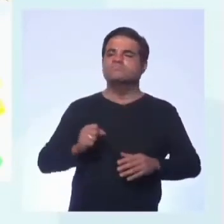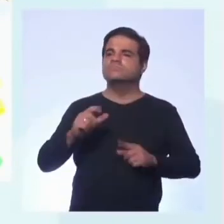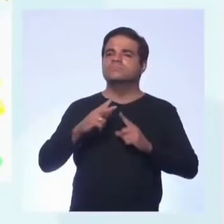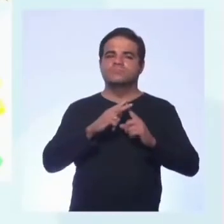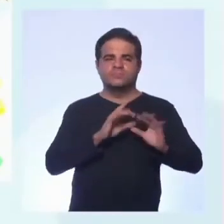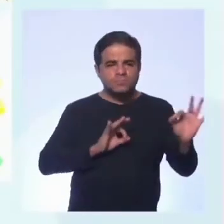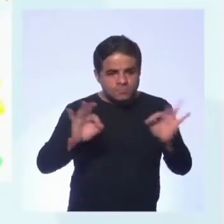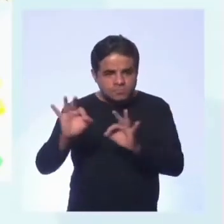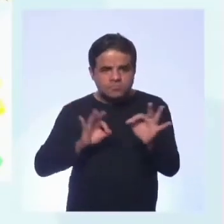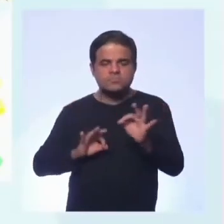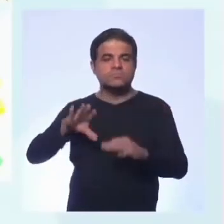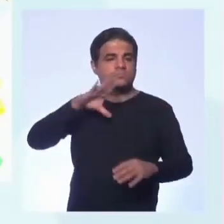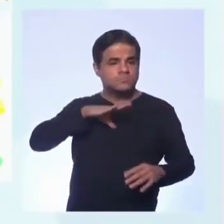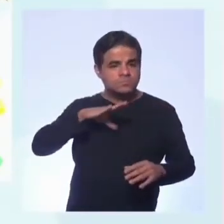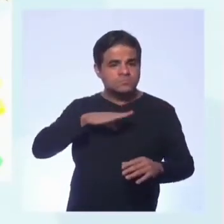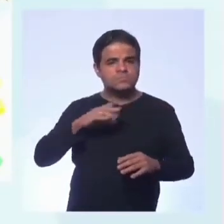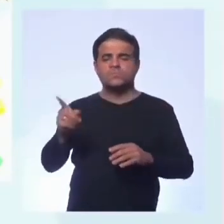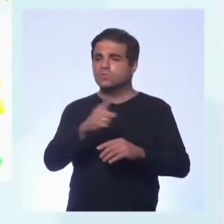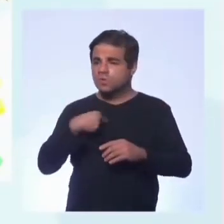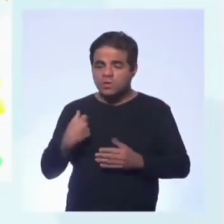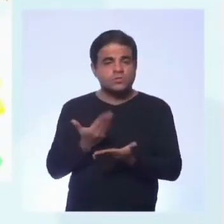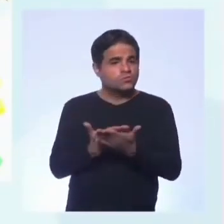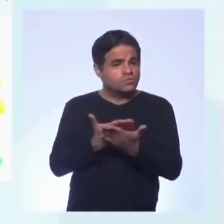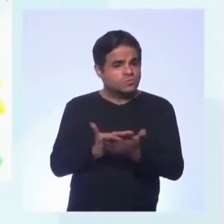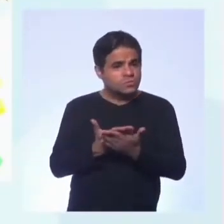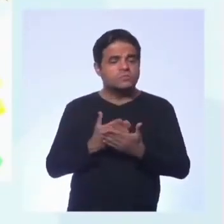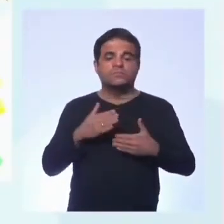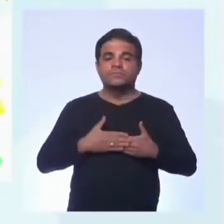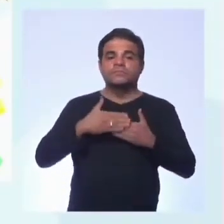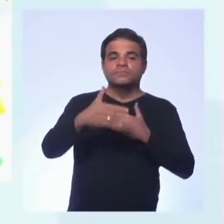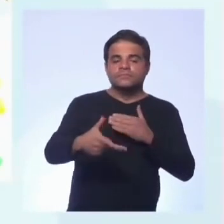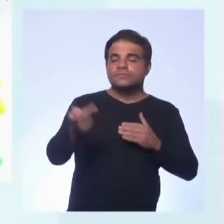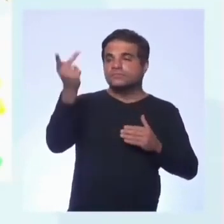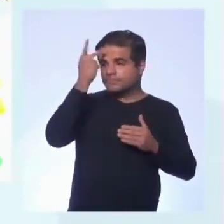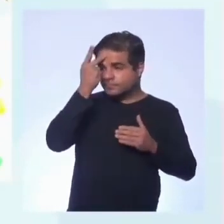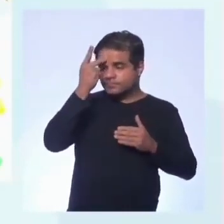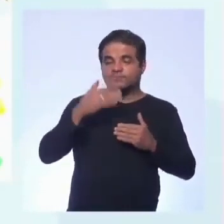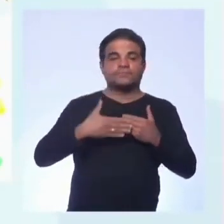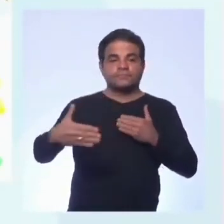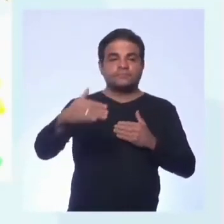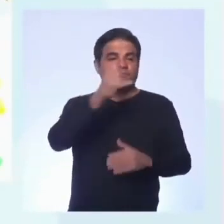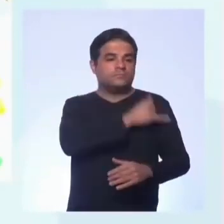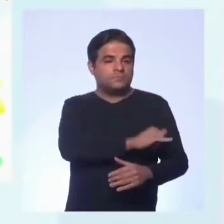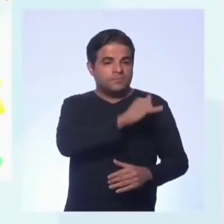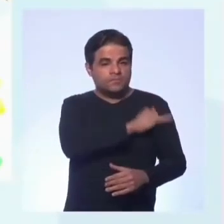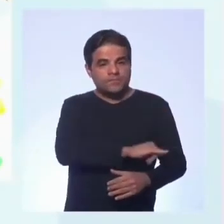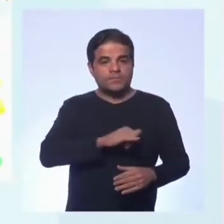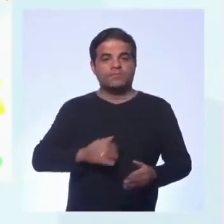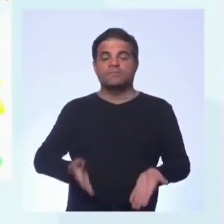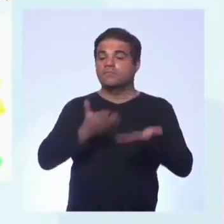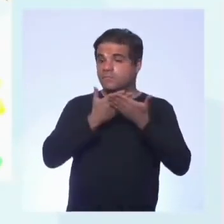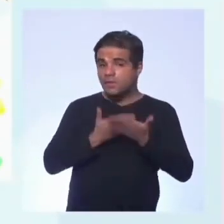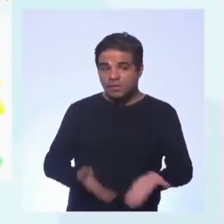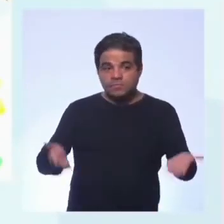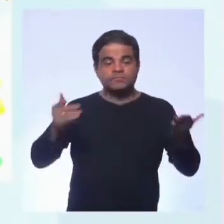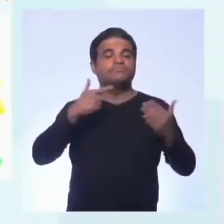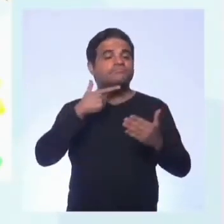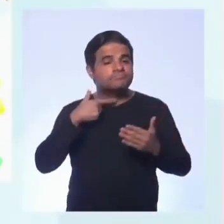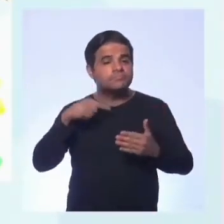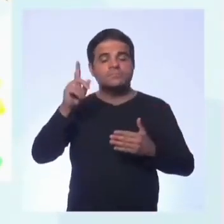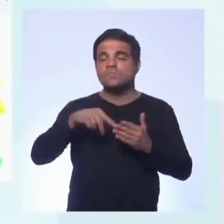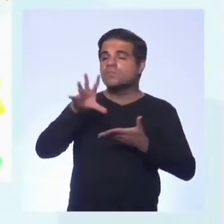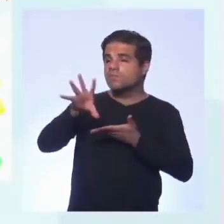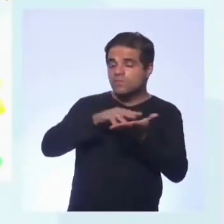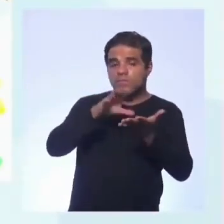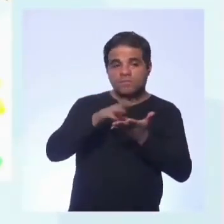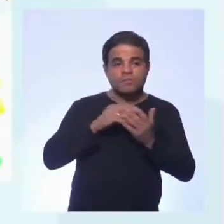reformas urbanas que nós estudamos, em São Paulo e Rio de Janeiro, né? O desejo de copiar